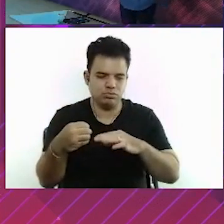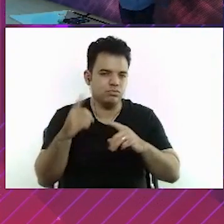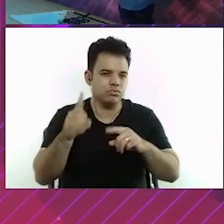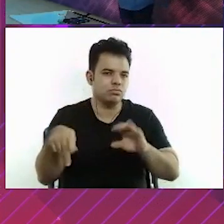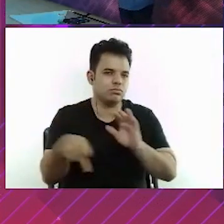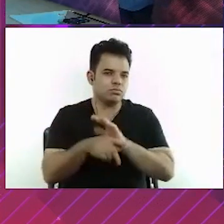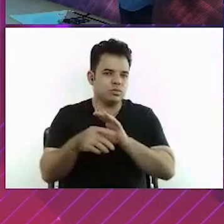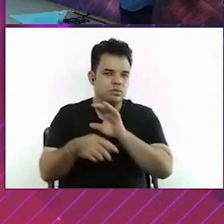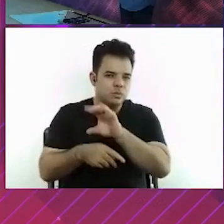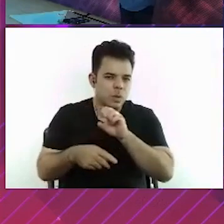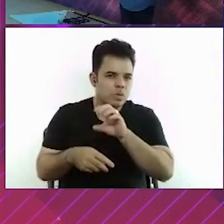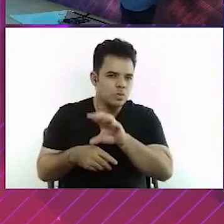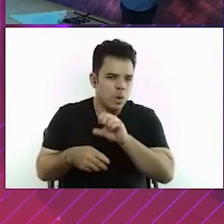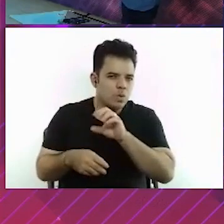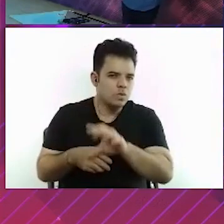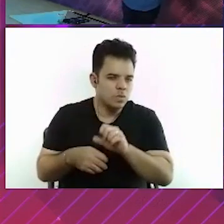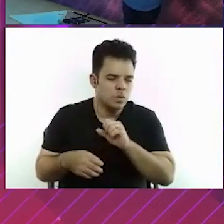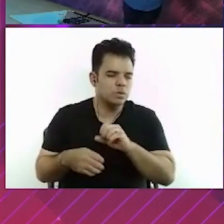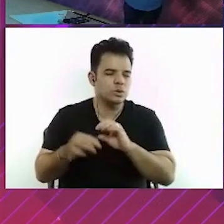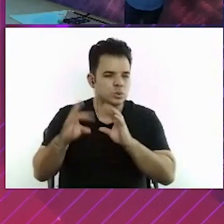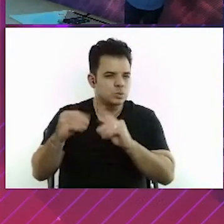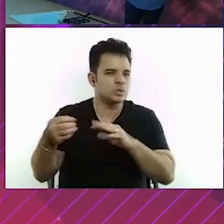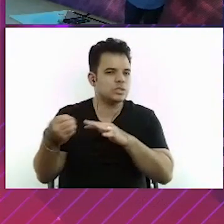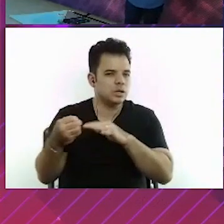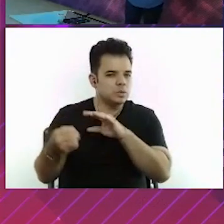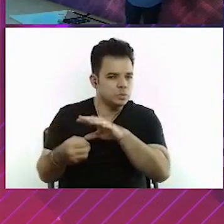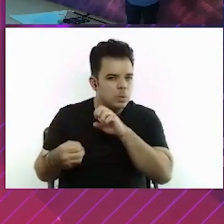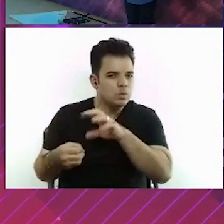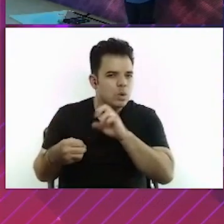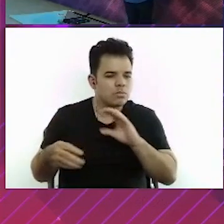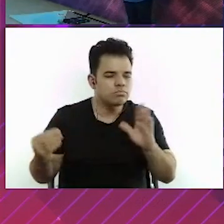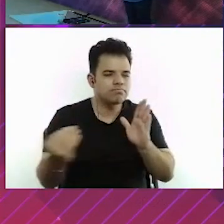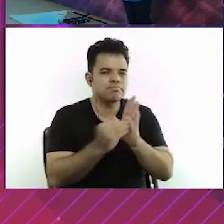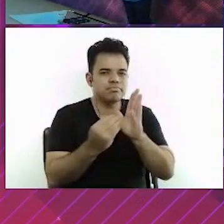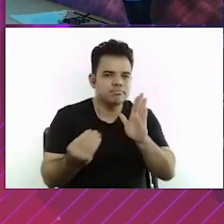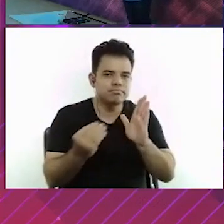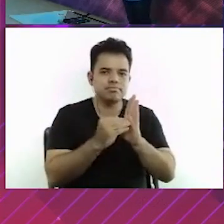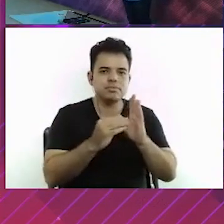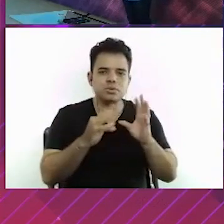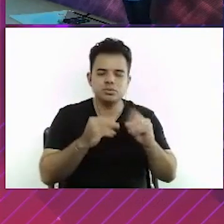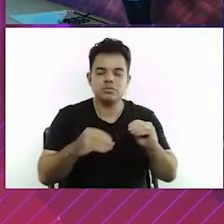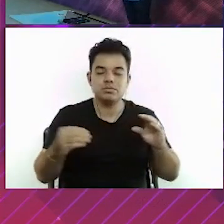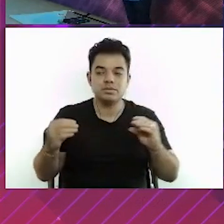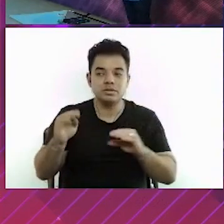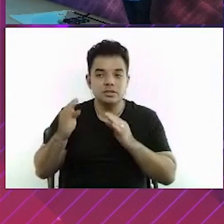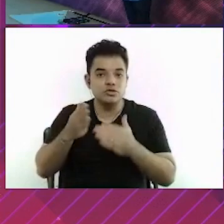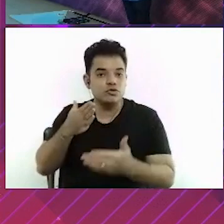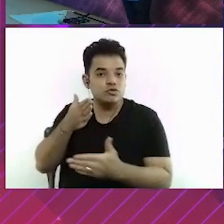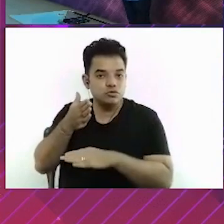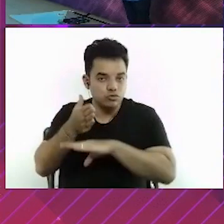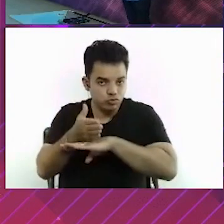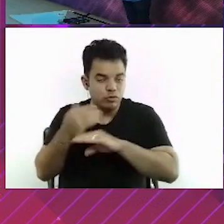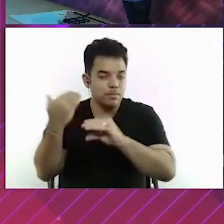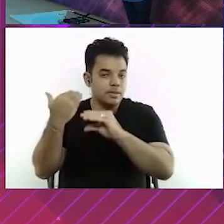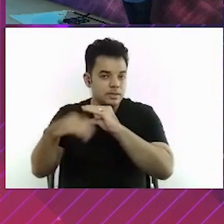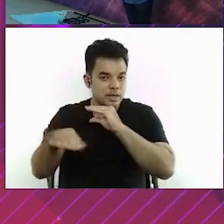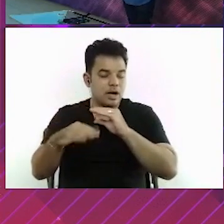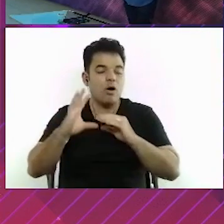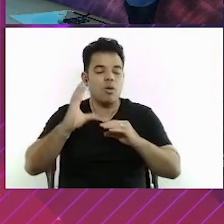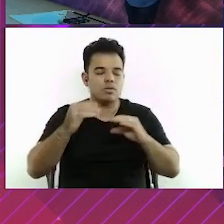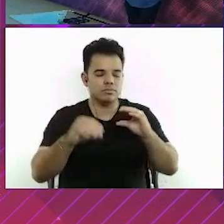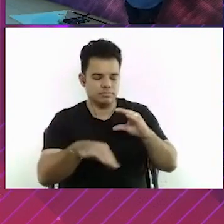desse barramento. Basicamente um for consumindo. Quando essa mensagem chegar no barramento, significa que a tua conexão caiu e aí